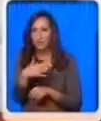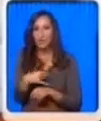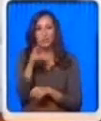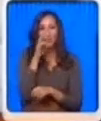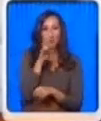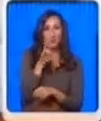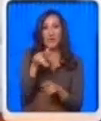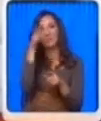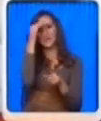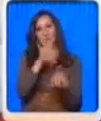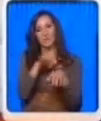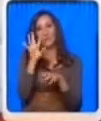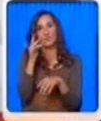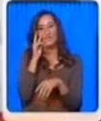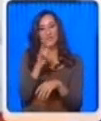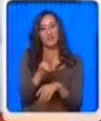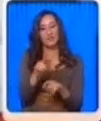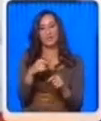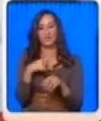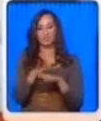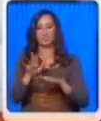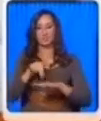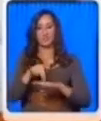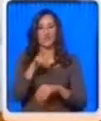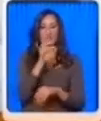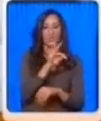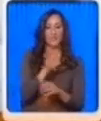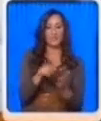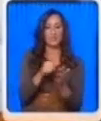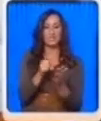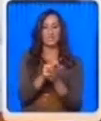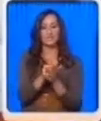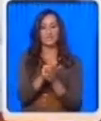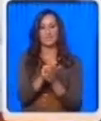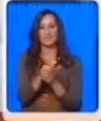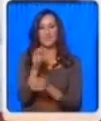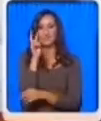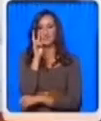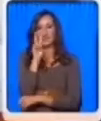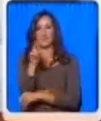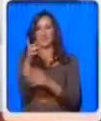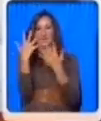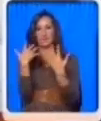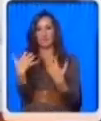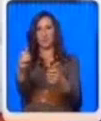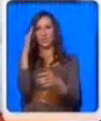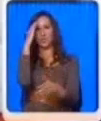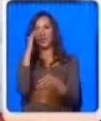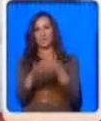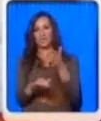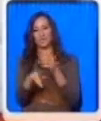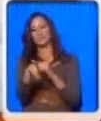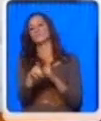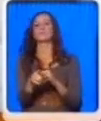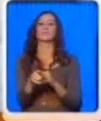eu sou muito observador. Que é assim que se aprende. E eu estou em cena e a Florbela está sempre na frisa a assistir ao espetáculo dos colegas.